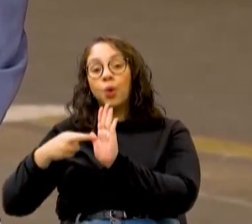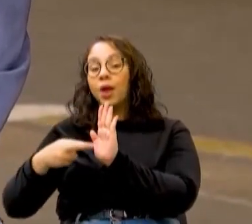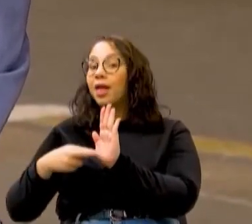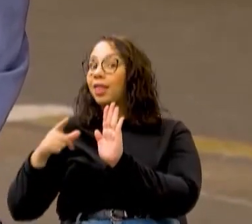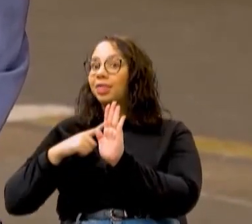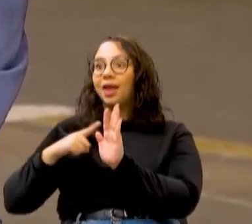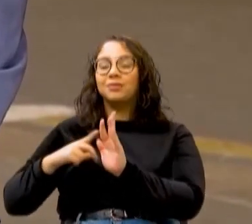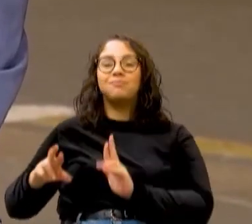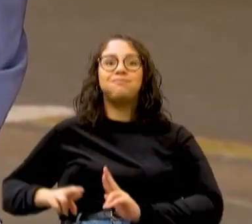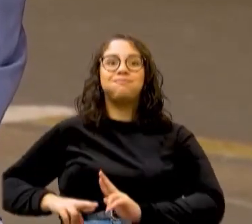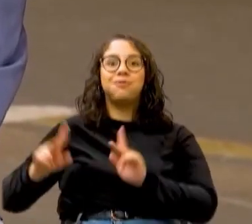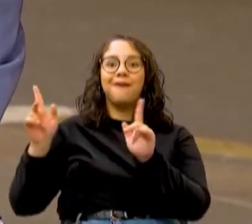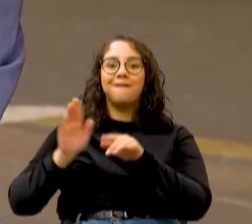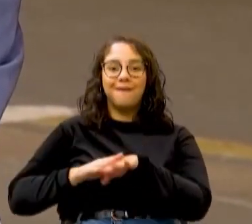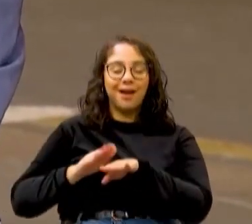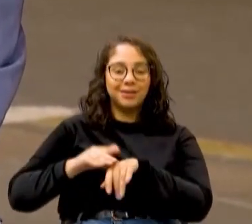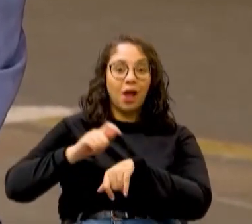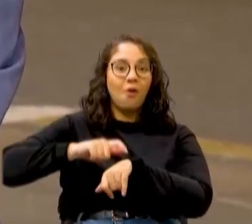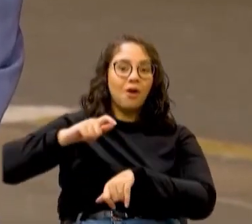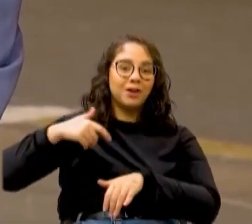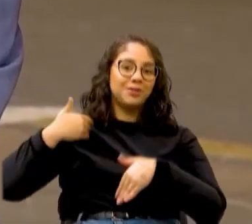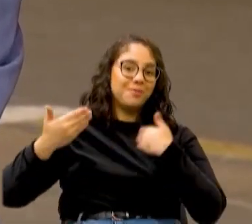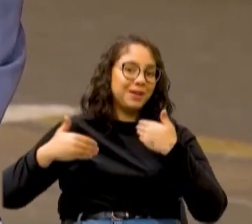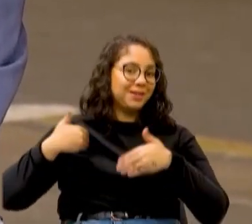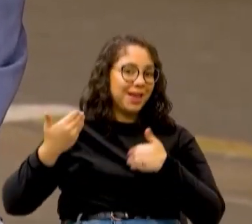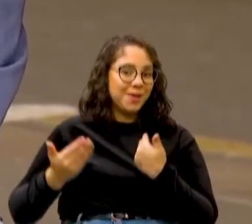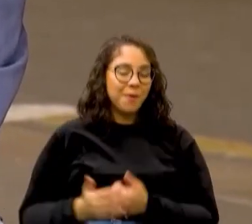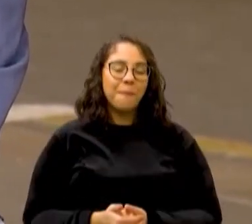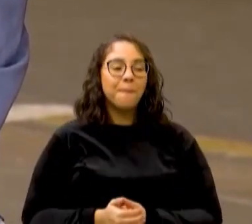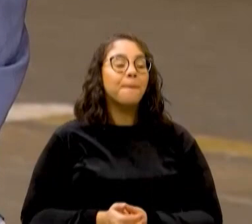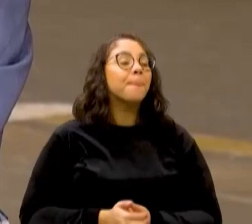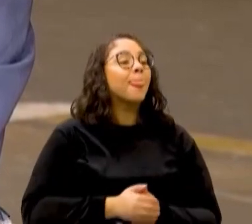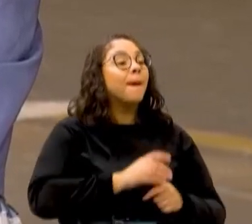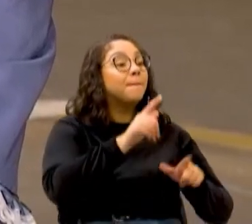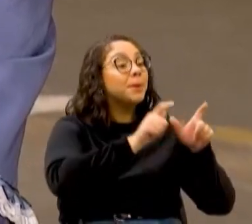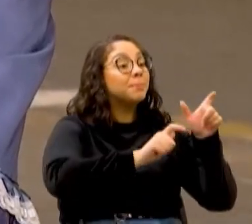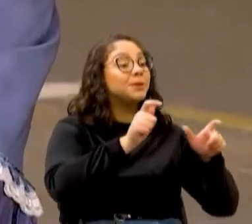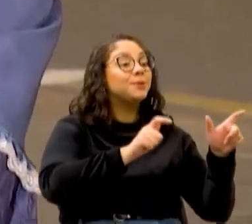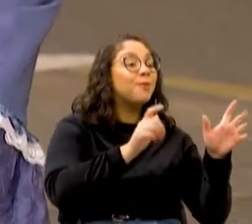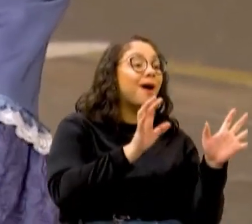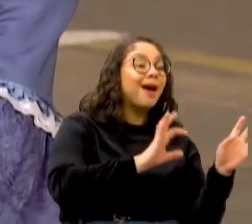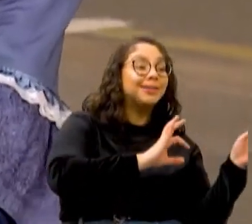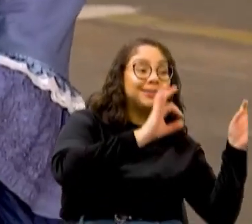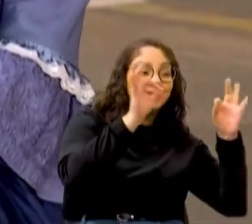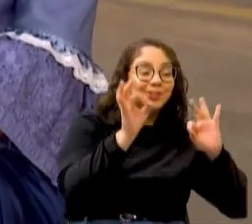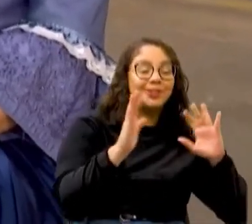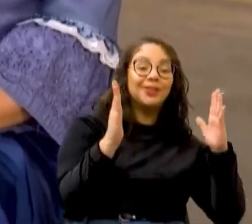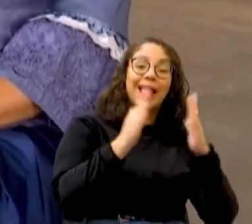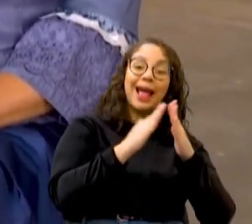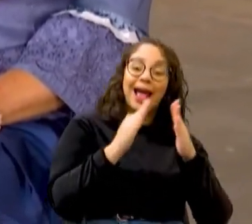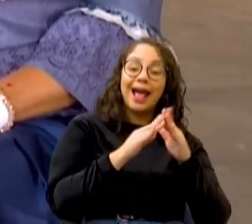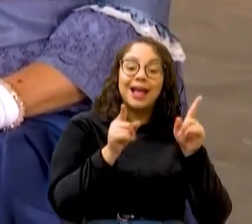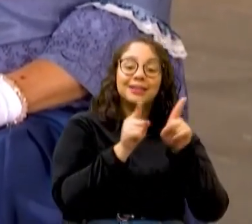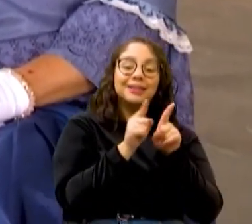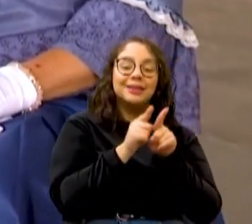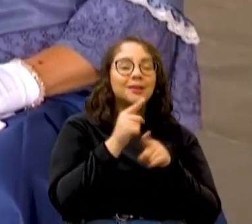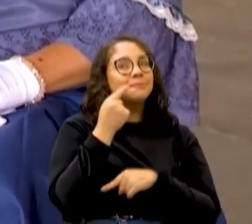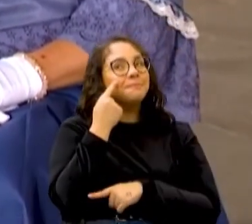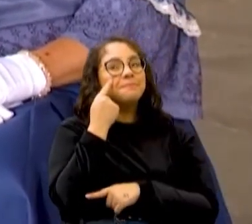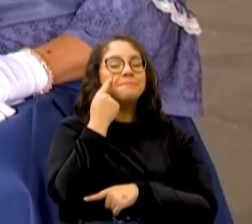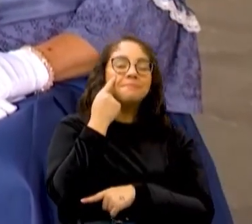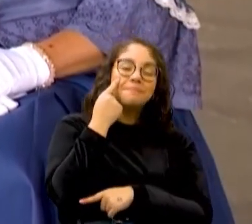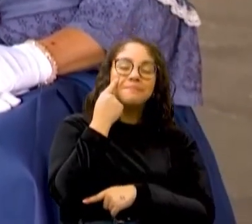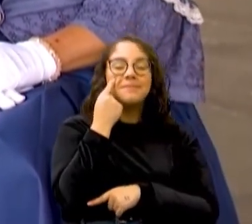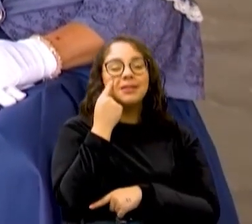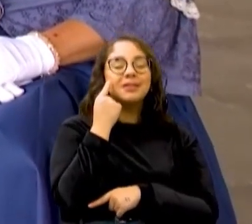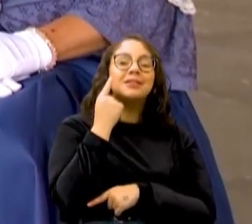a diferença Total num passeio para as pessoas que estão nos assistindo e estão definindo